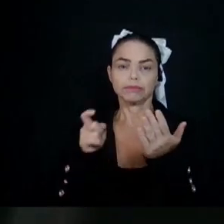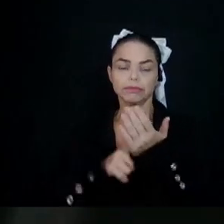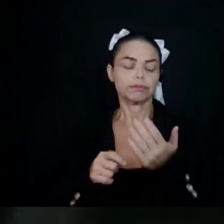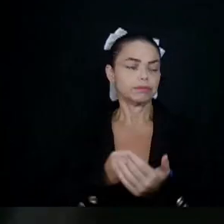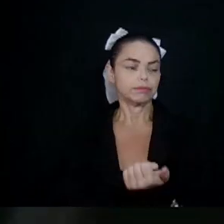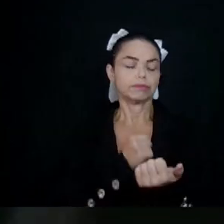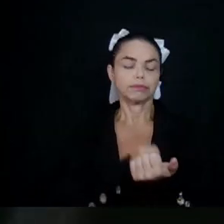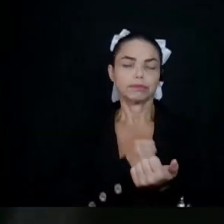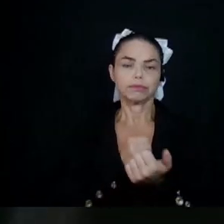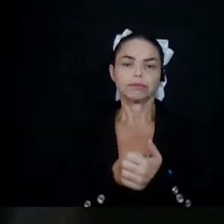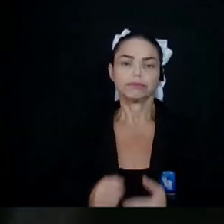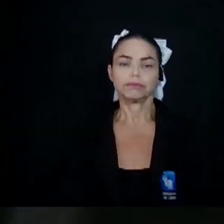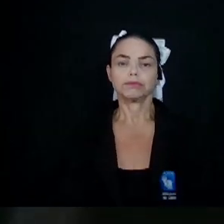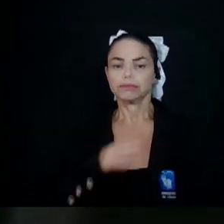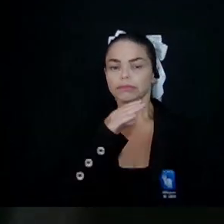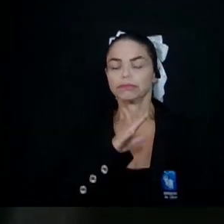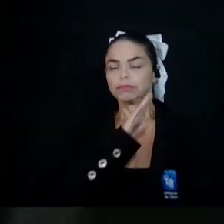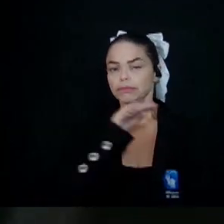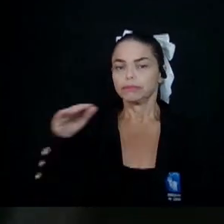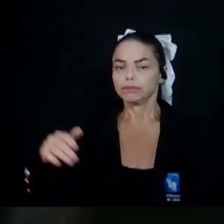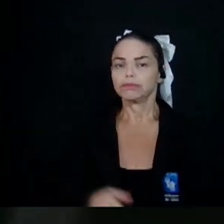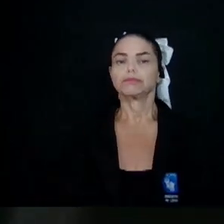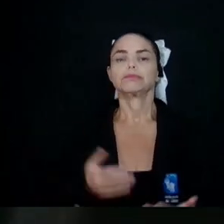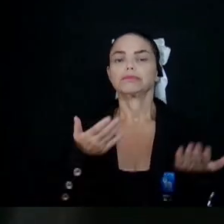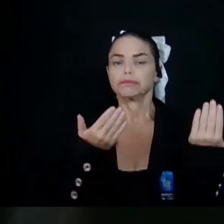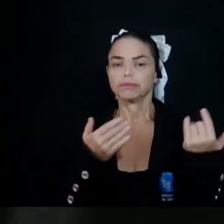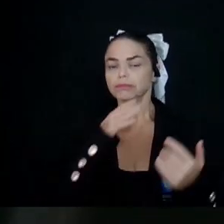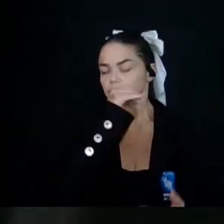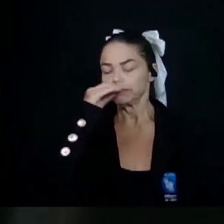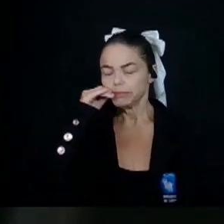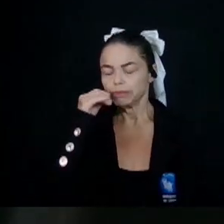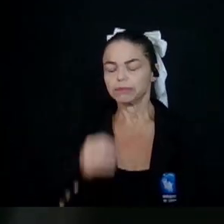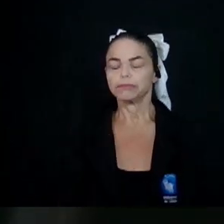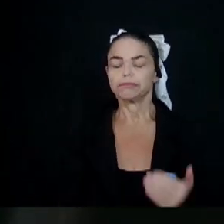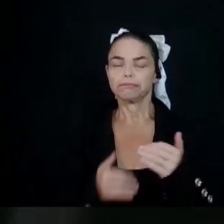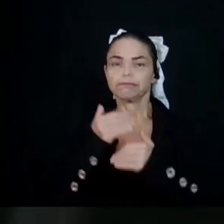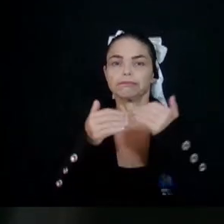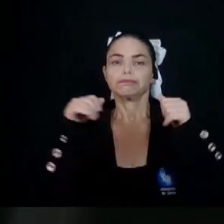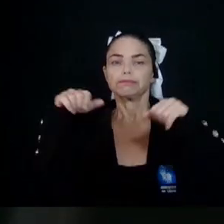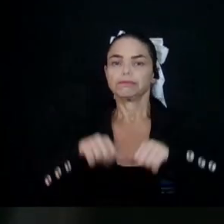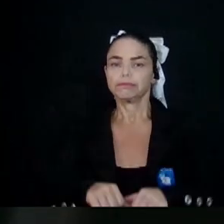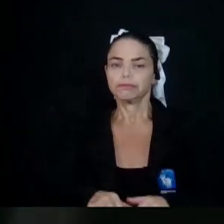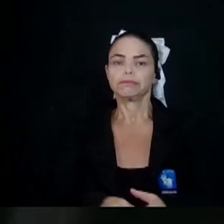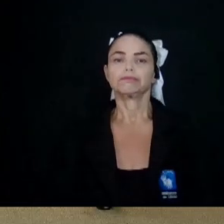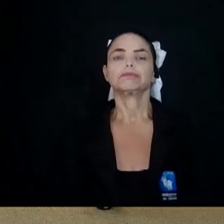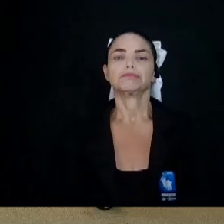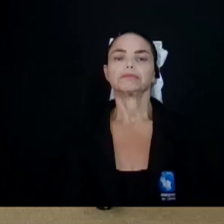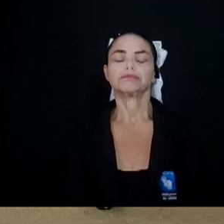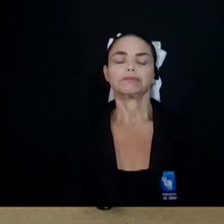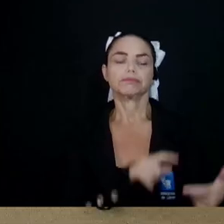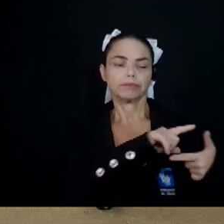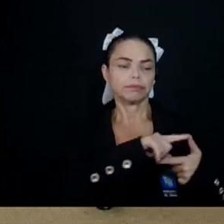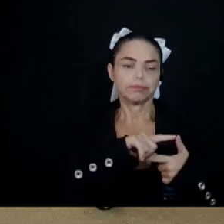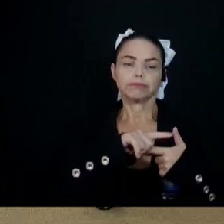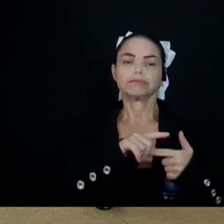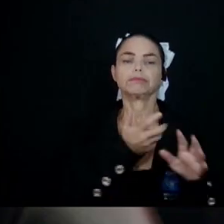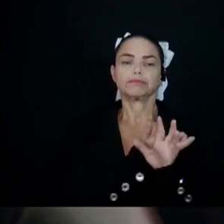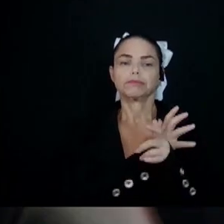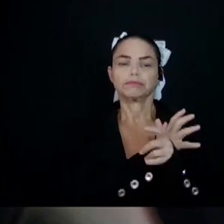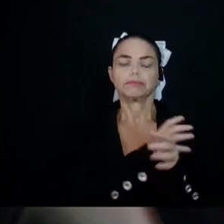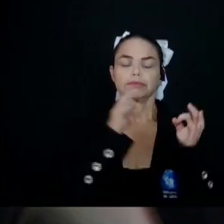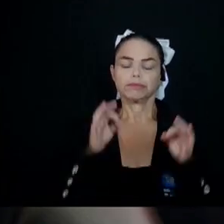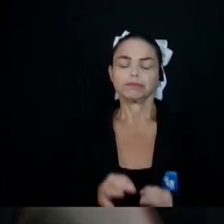aí nossas crianças, jovens e adolescentes cada vez mais para o isolamento. Com certeza.